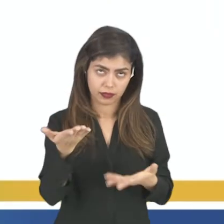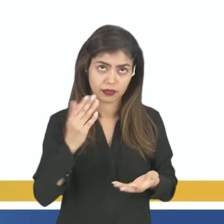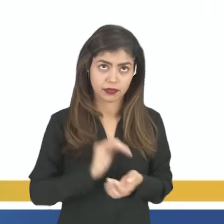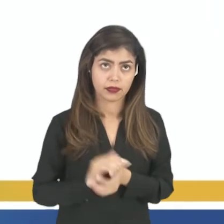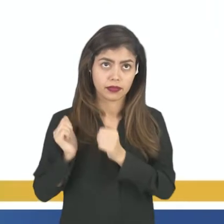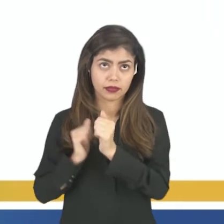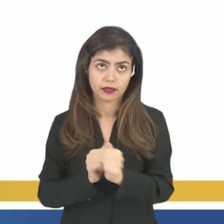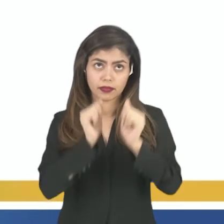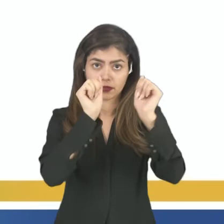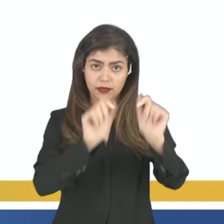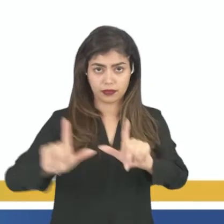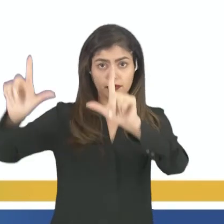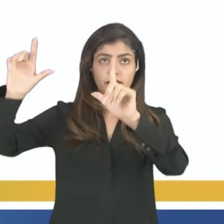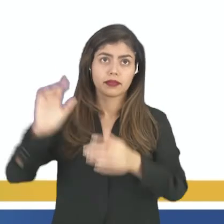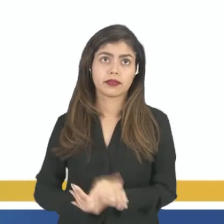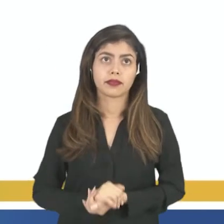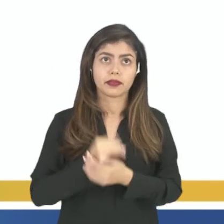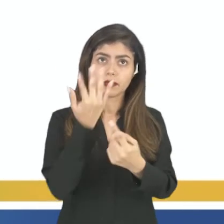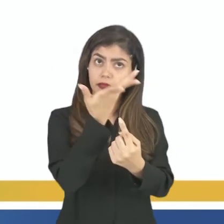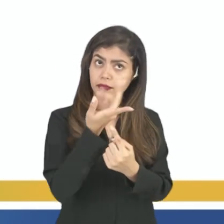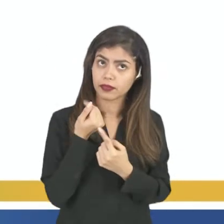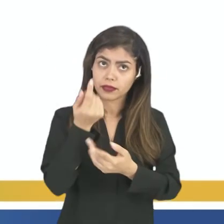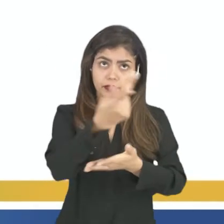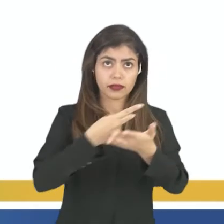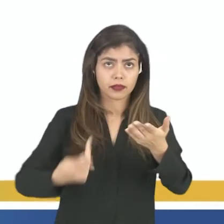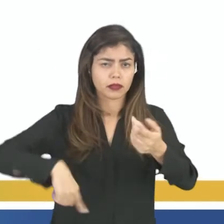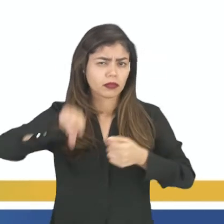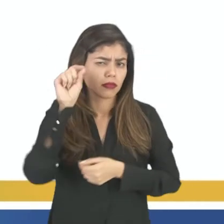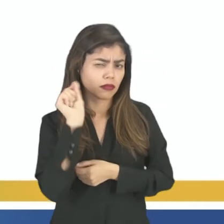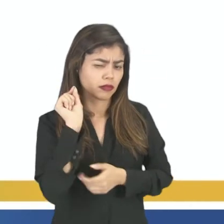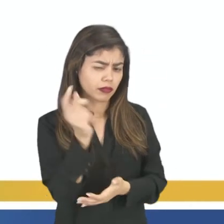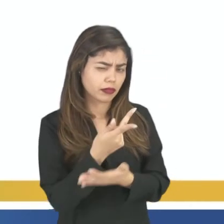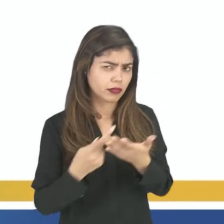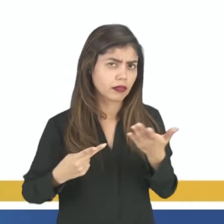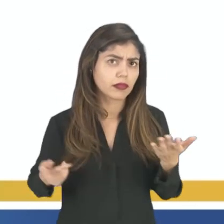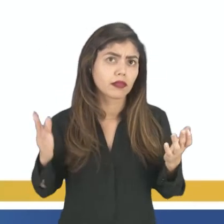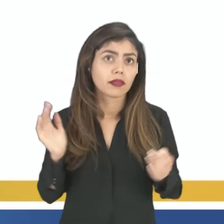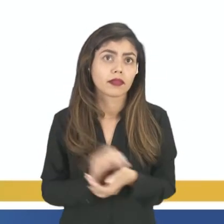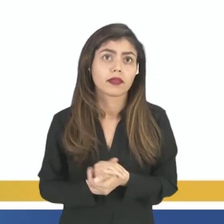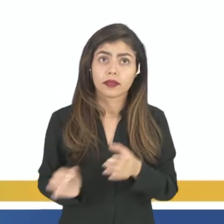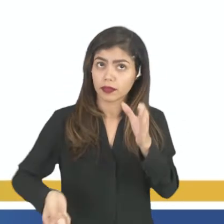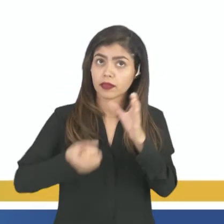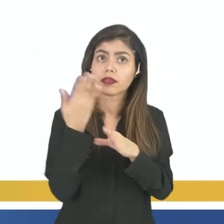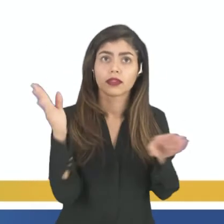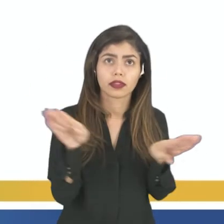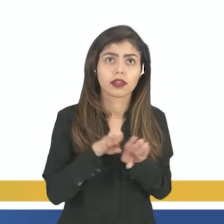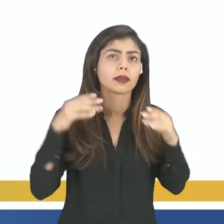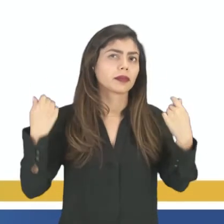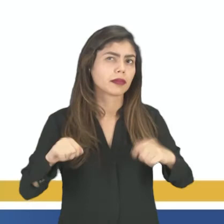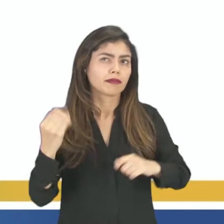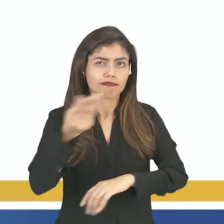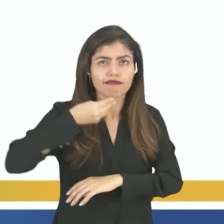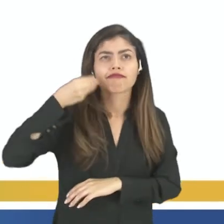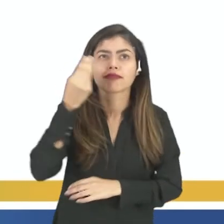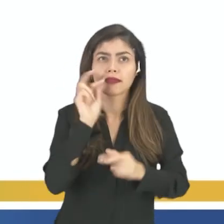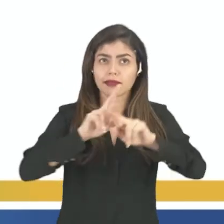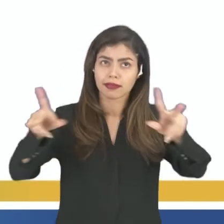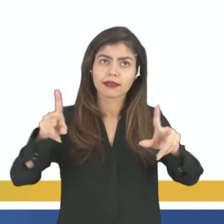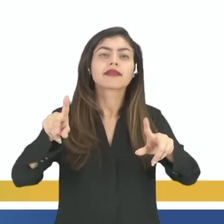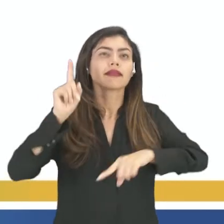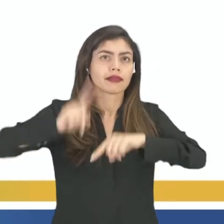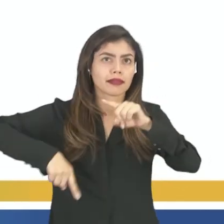aqui comigo. Arte é poética? O que é poética? Para criar, também é preciso experimentar